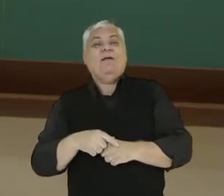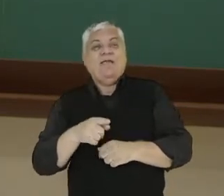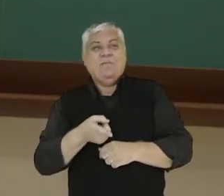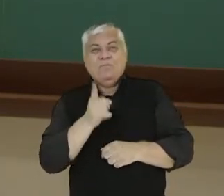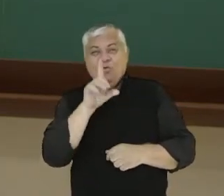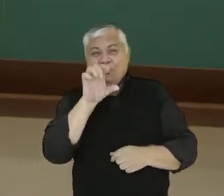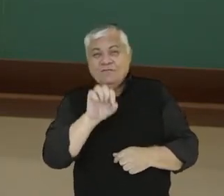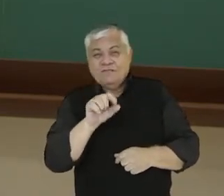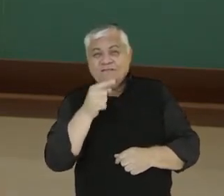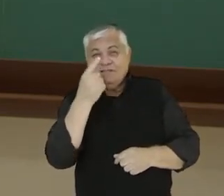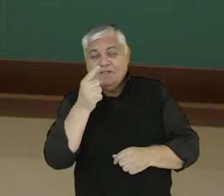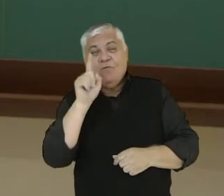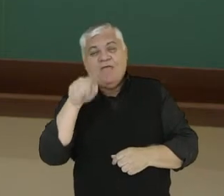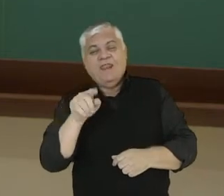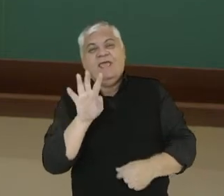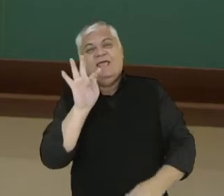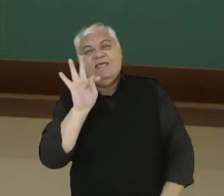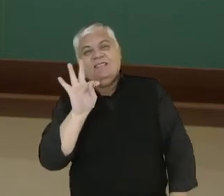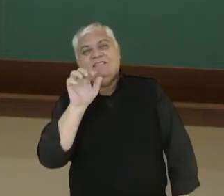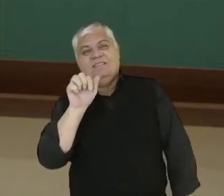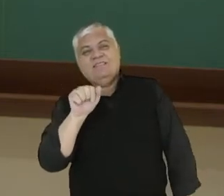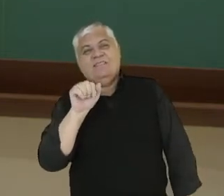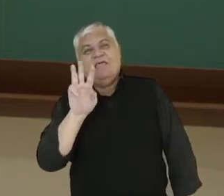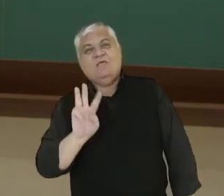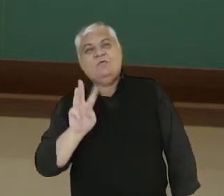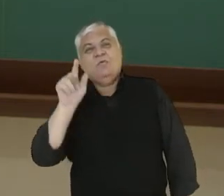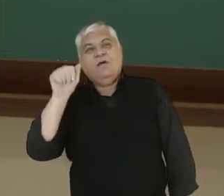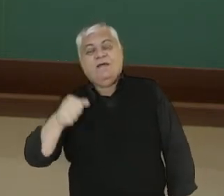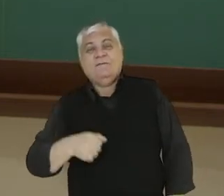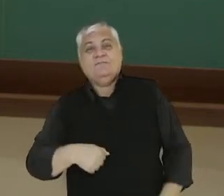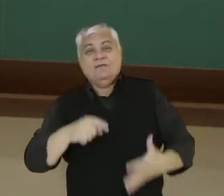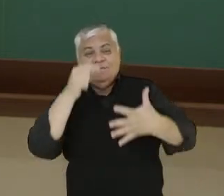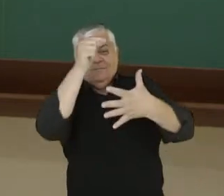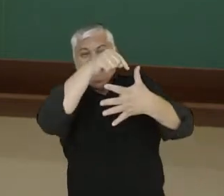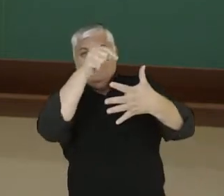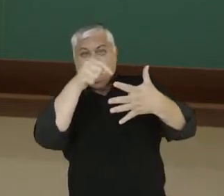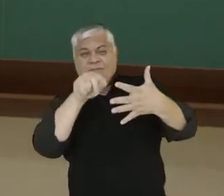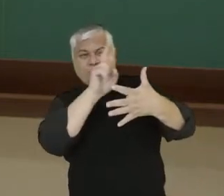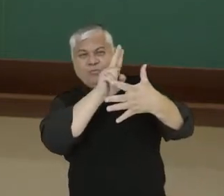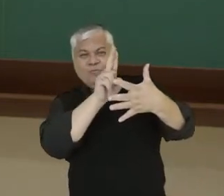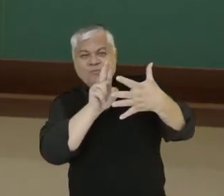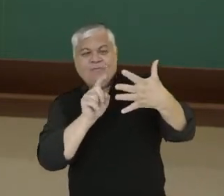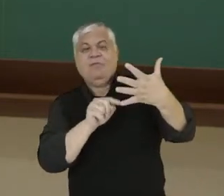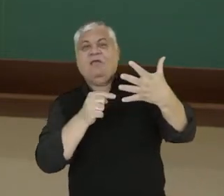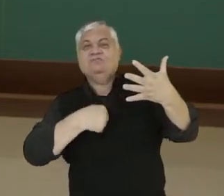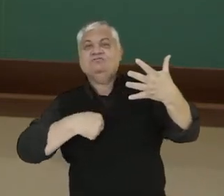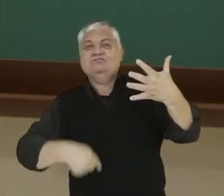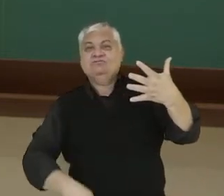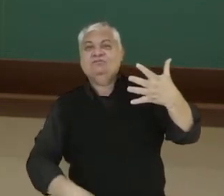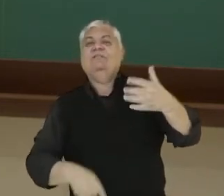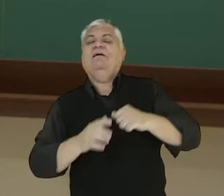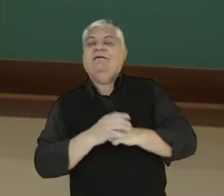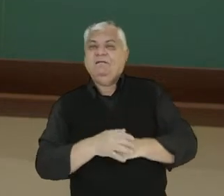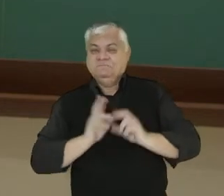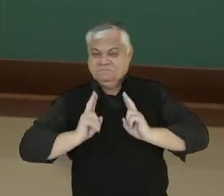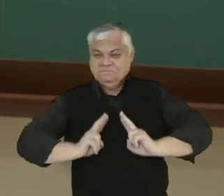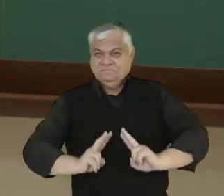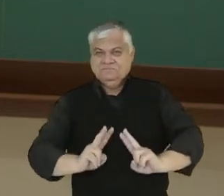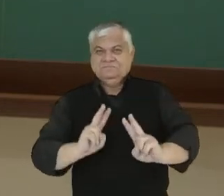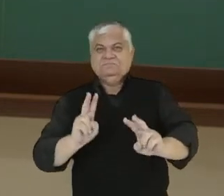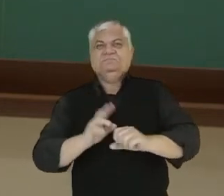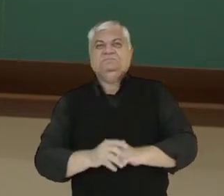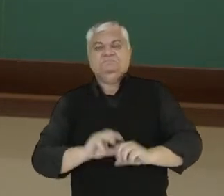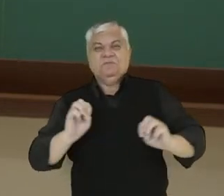tinha essa característica. E hoje, ali, a China é um dos 5 membros permanentes do Conselho de Segurança da ONU, exercendo um